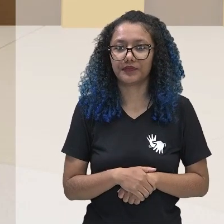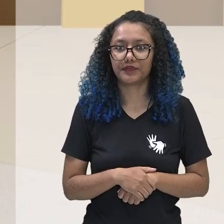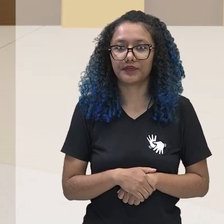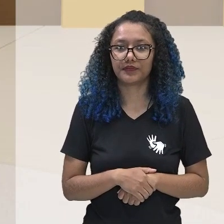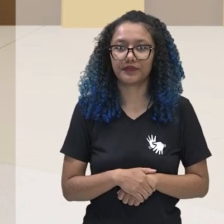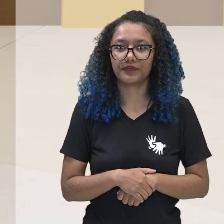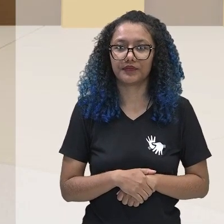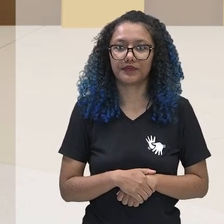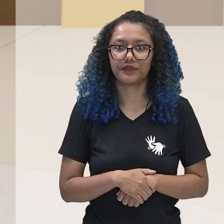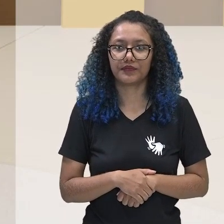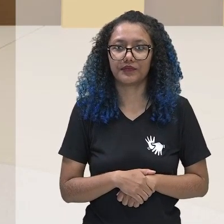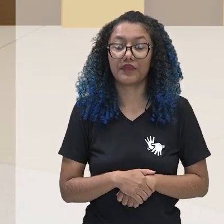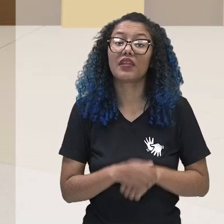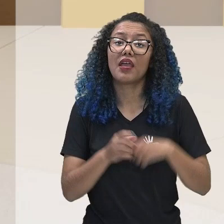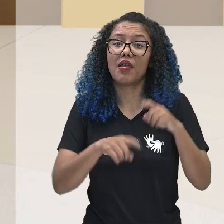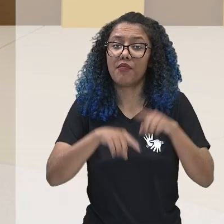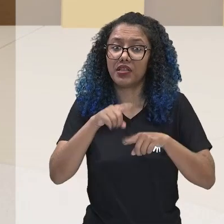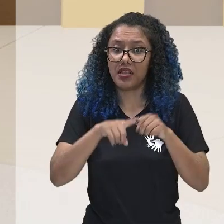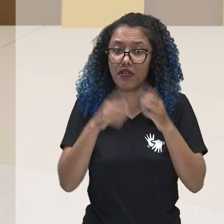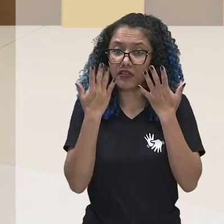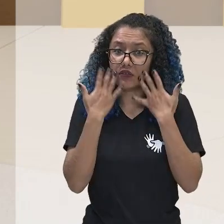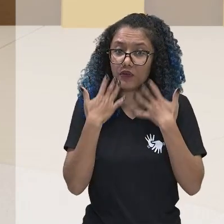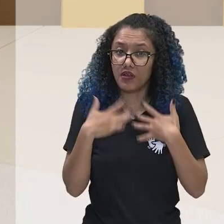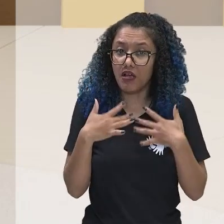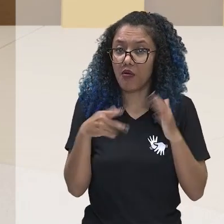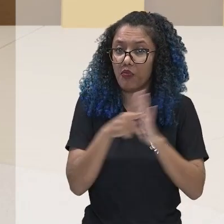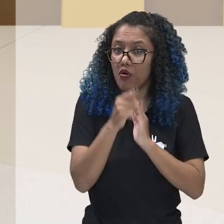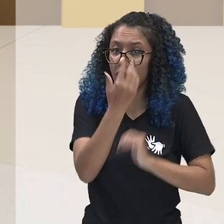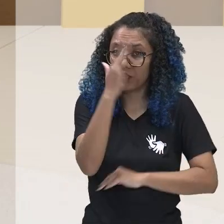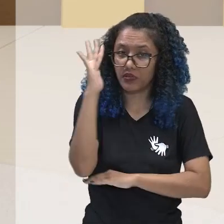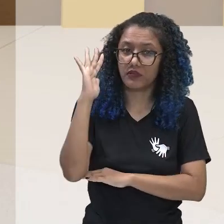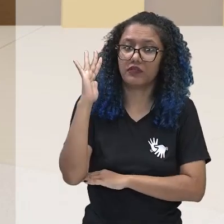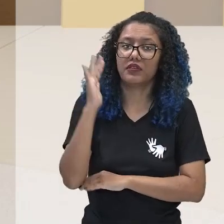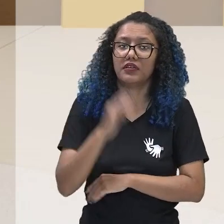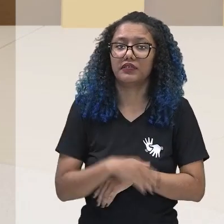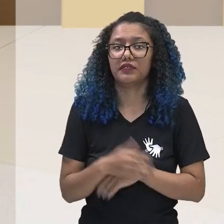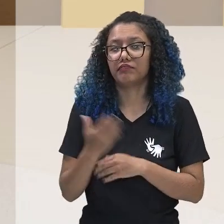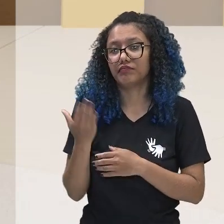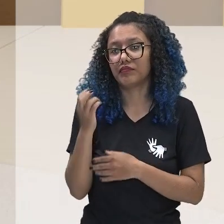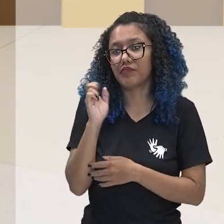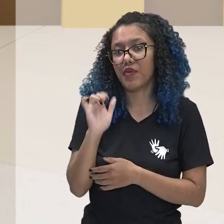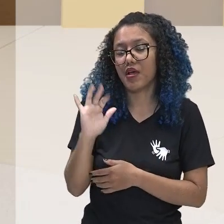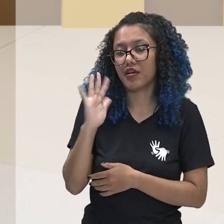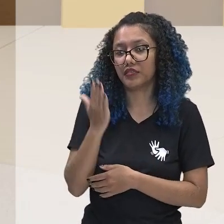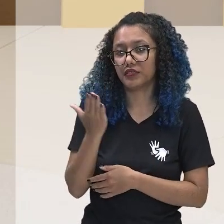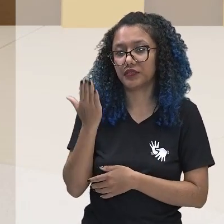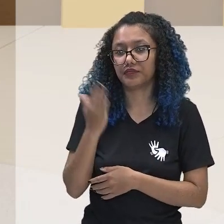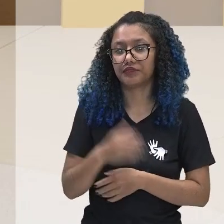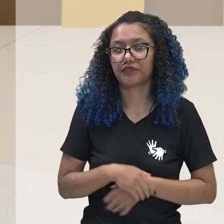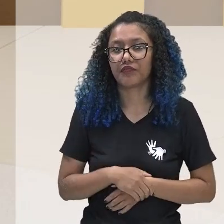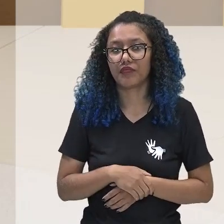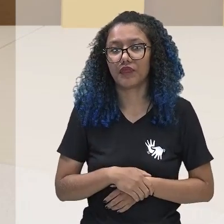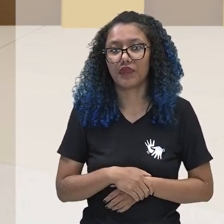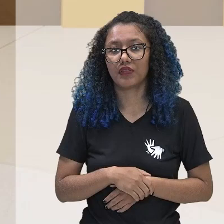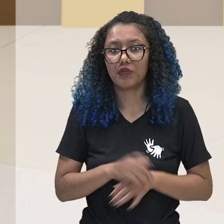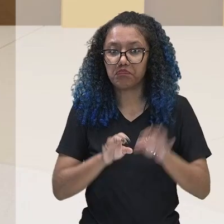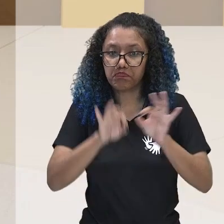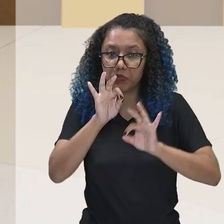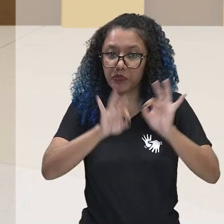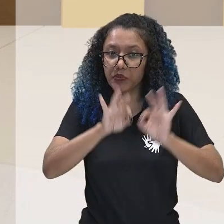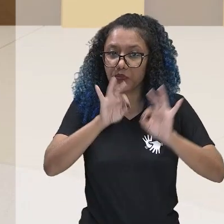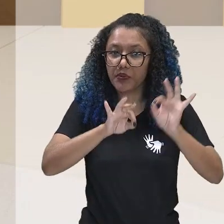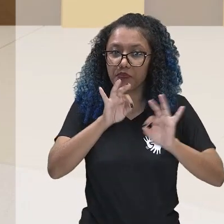utilização de recursos naturais. E aí eu trouxe aqui a imagem, né, da confecção de